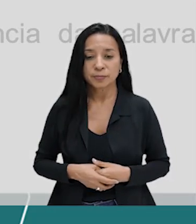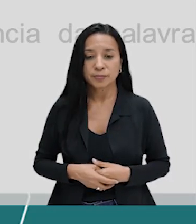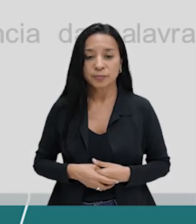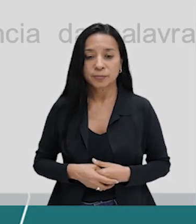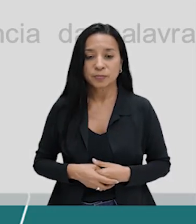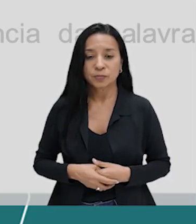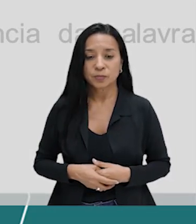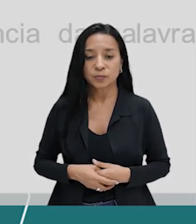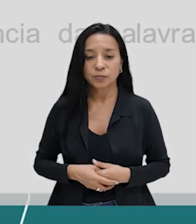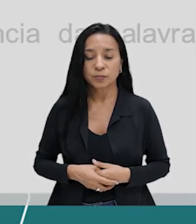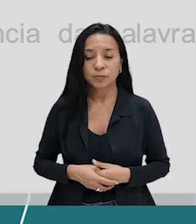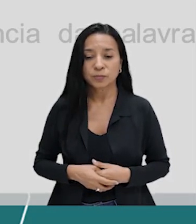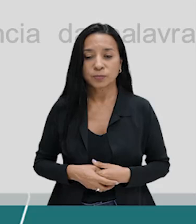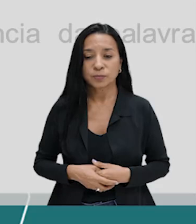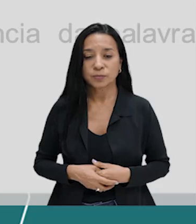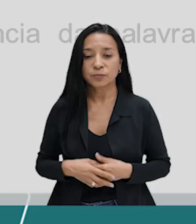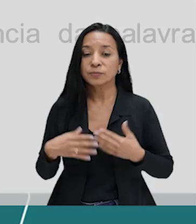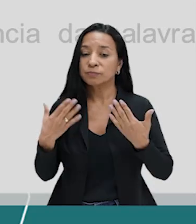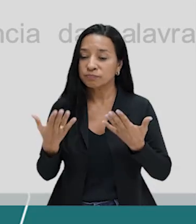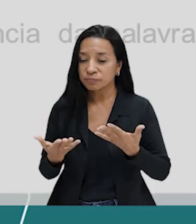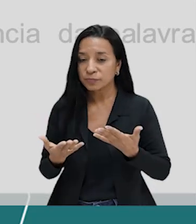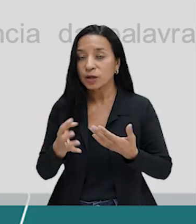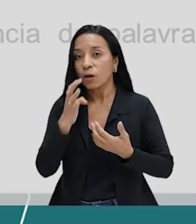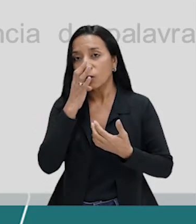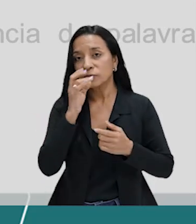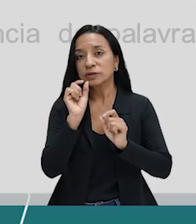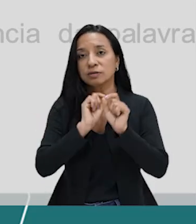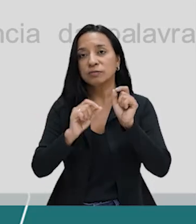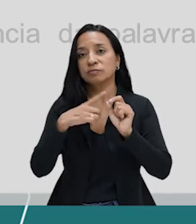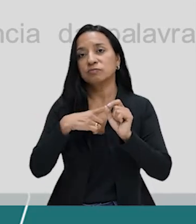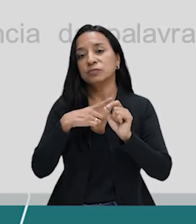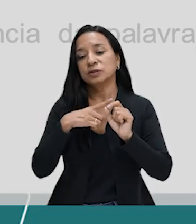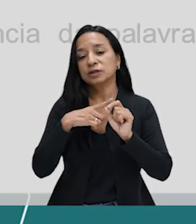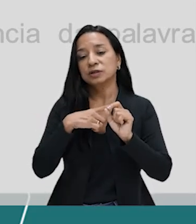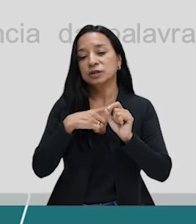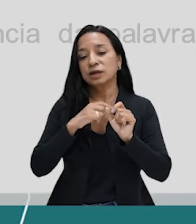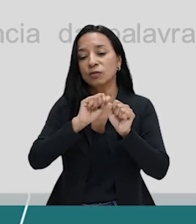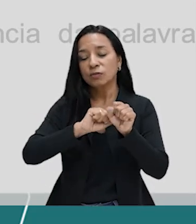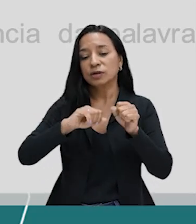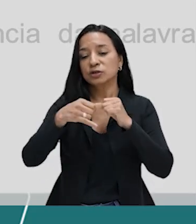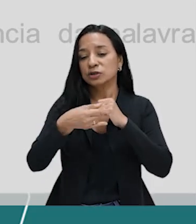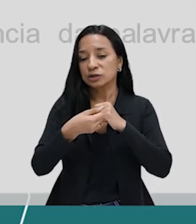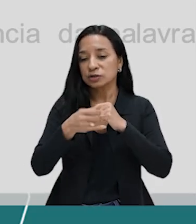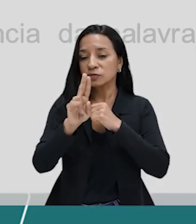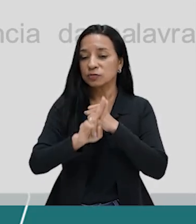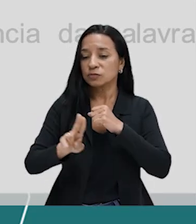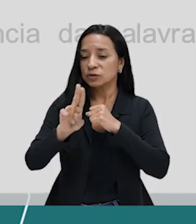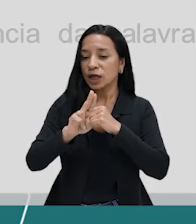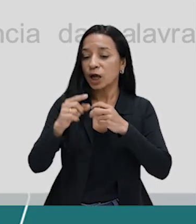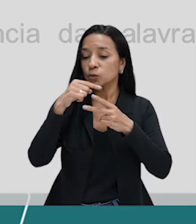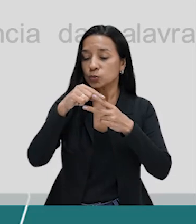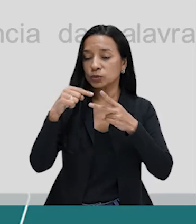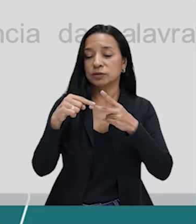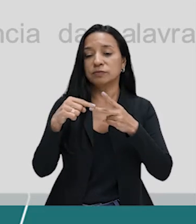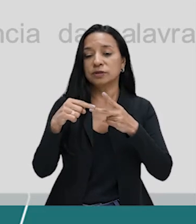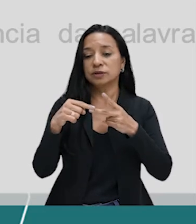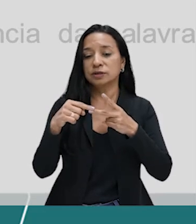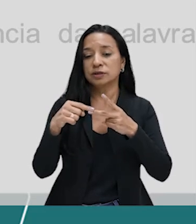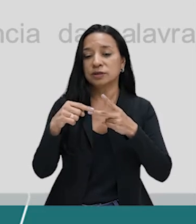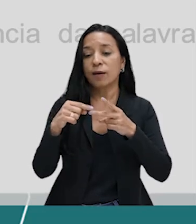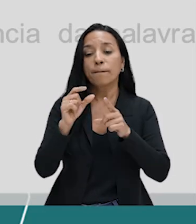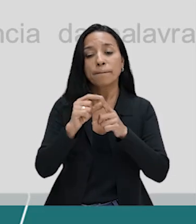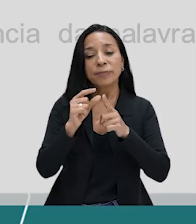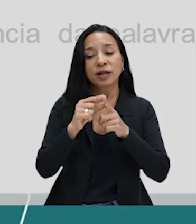ruas da cidade rica. Então, observem que teve aí o adjetivo utilizado duas vezes, a mesma